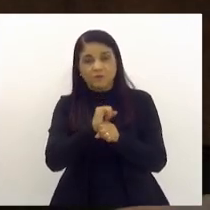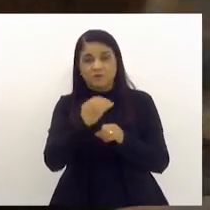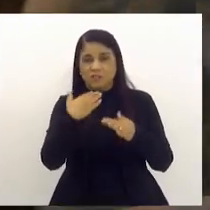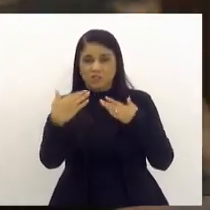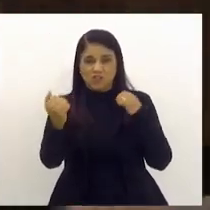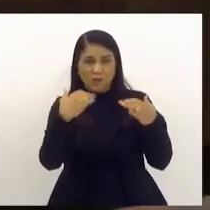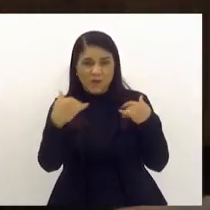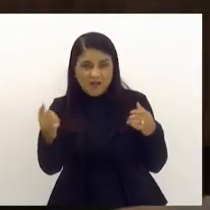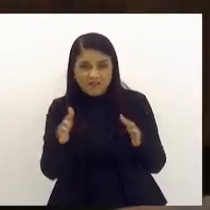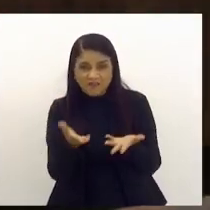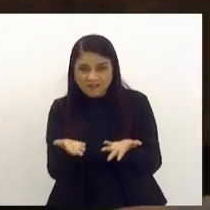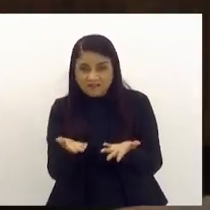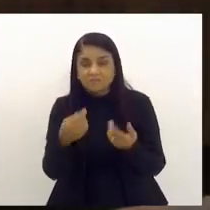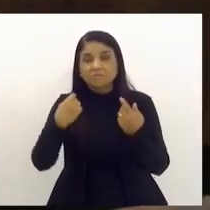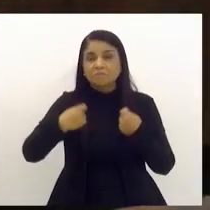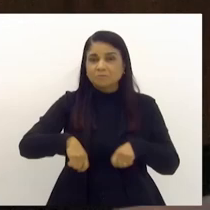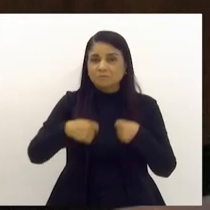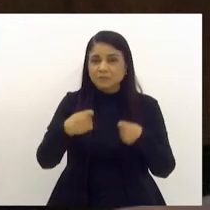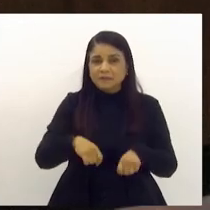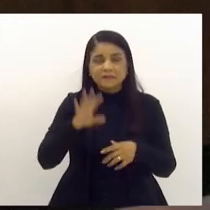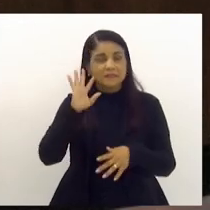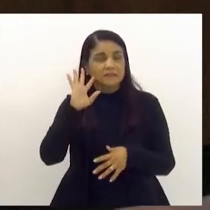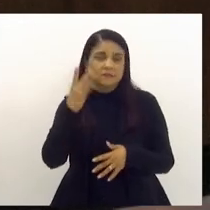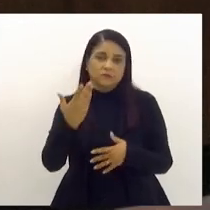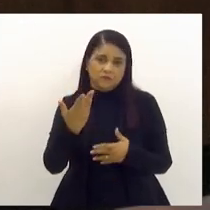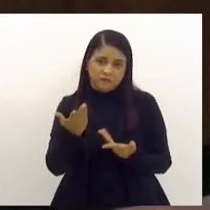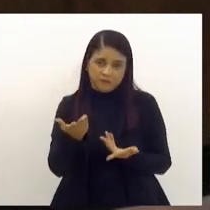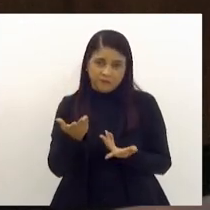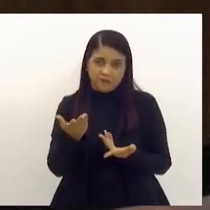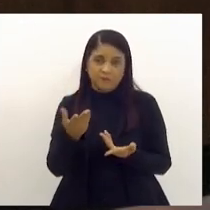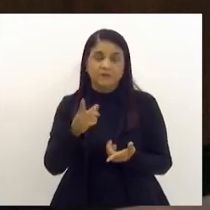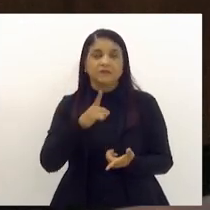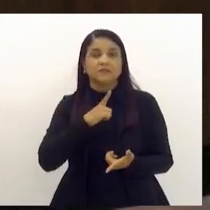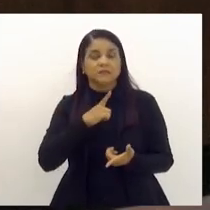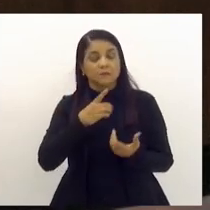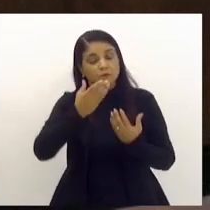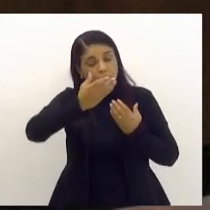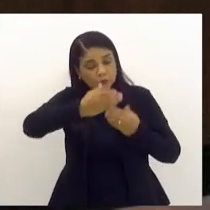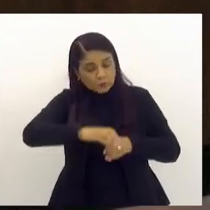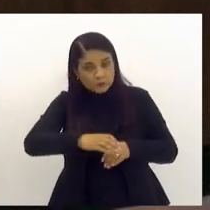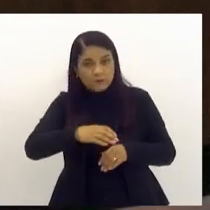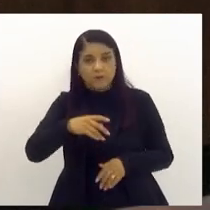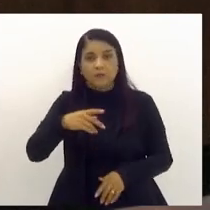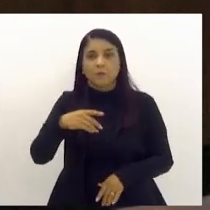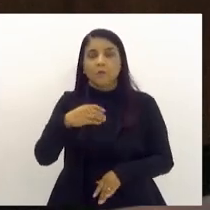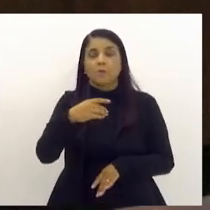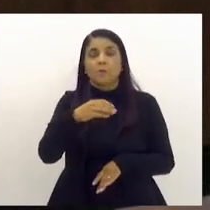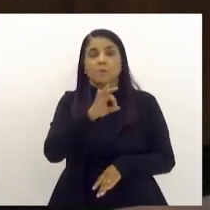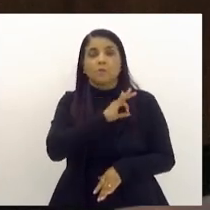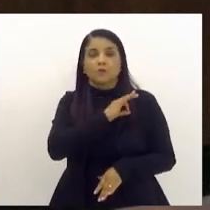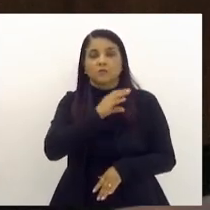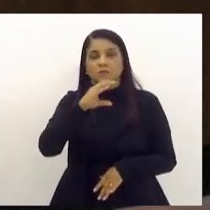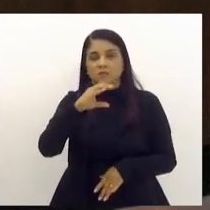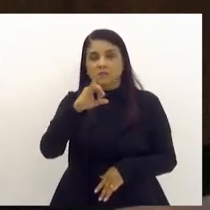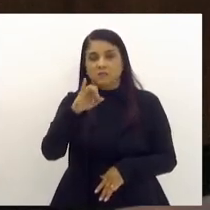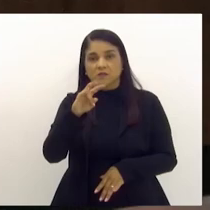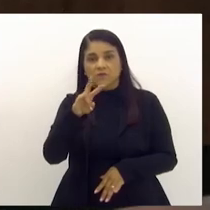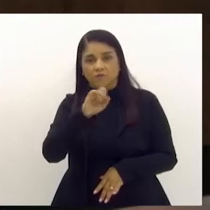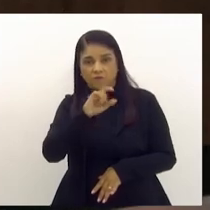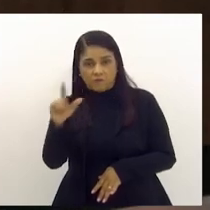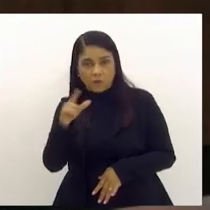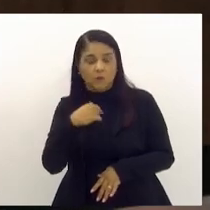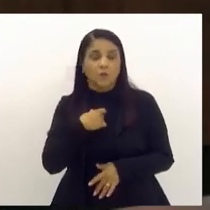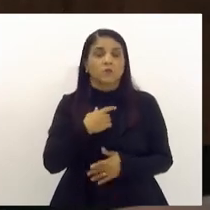chamados. Isso precisa ser resolvido. Temos concursados na Polícia Civil, temos concursados na